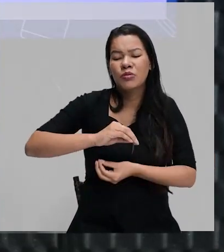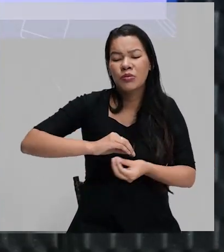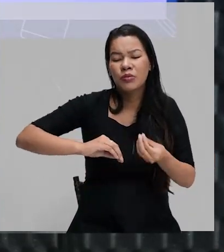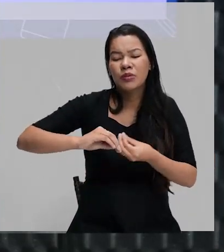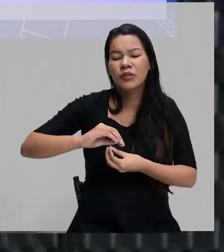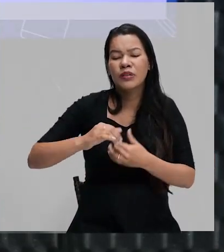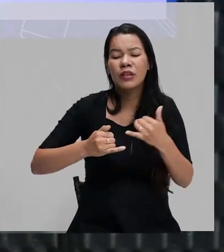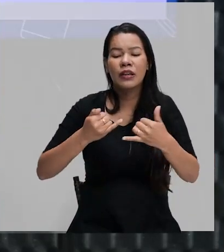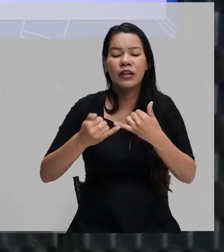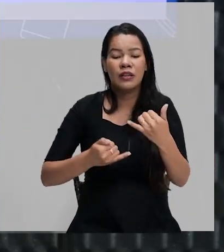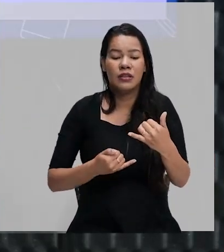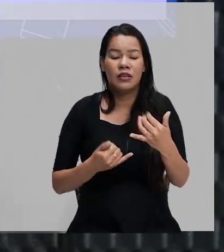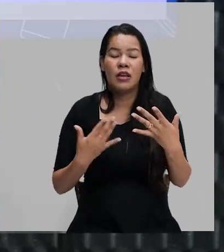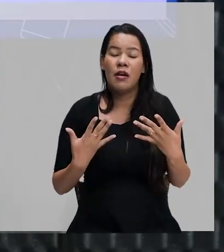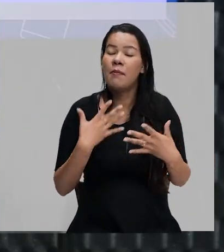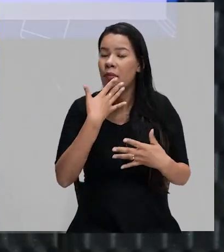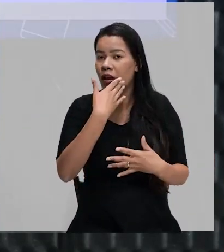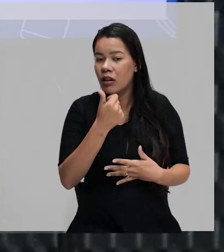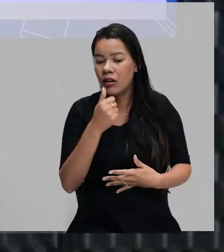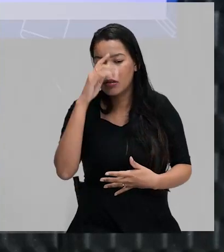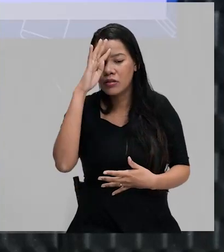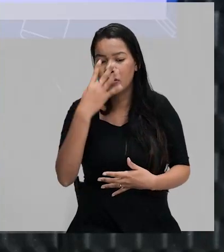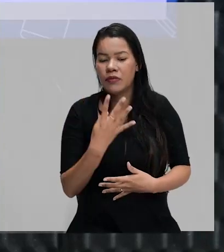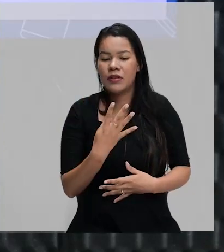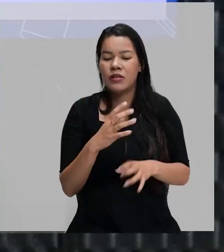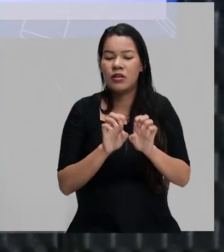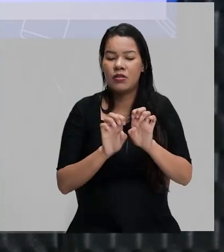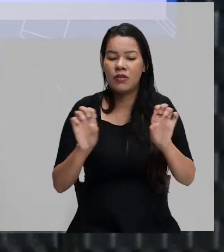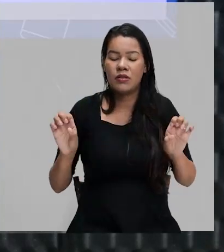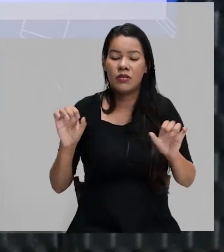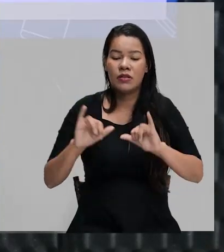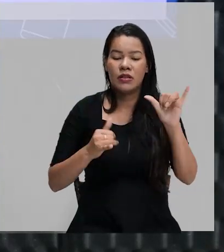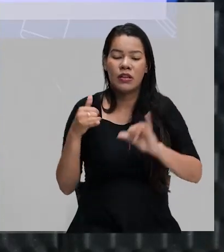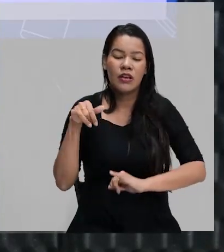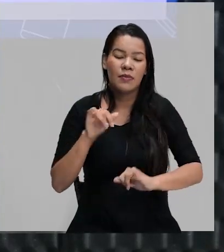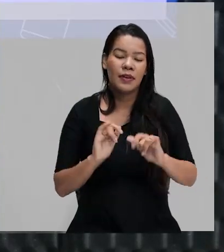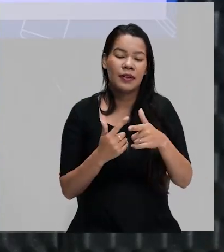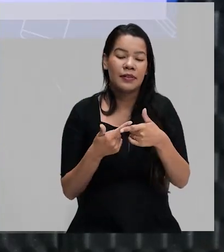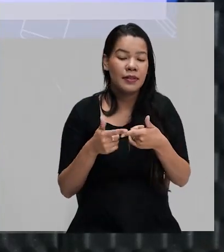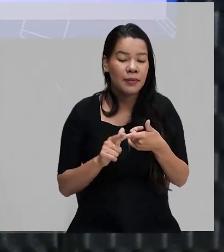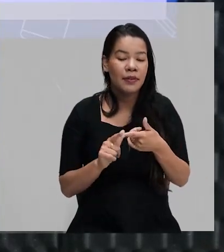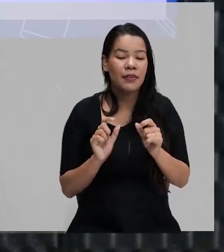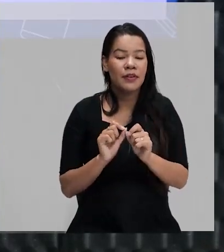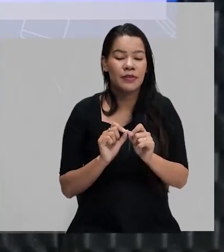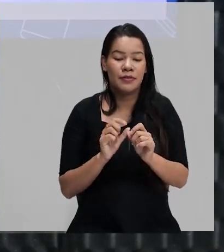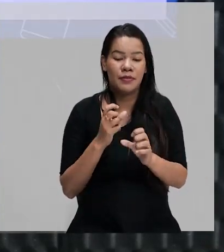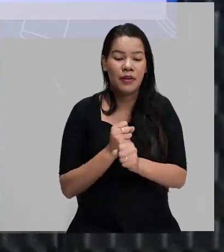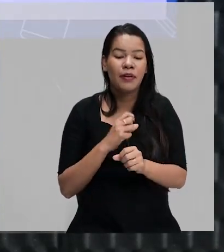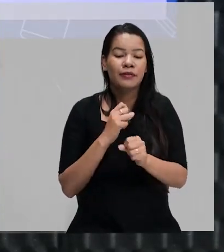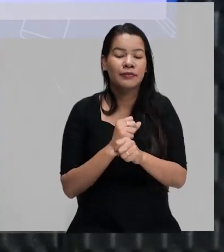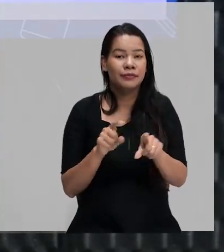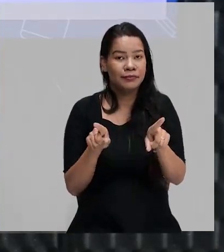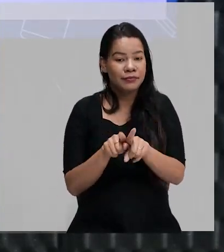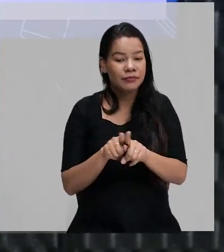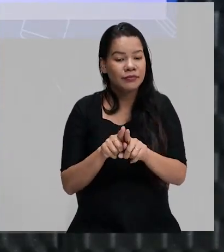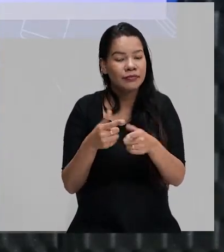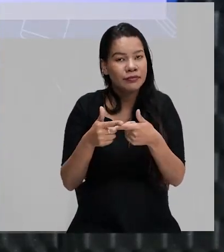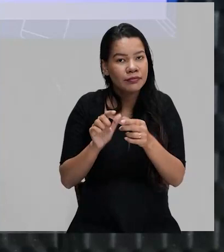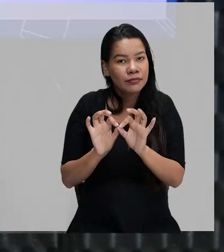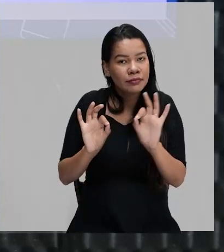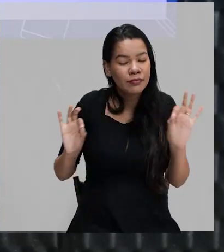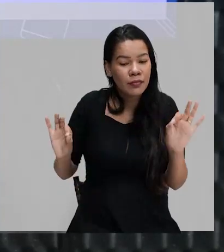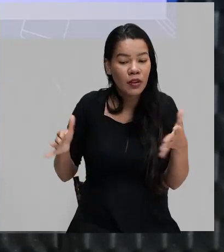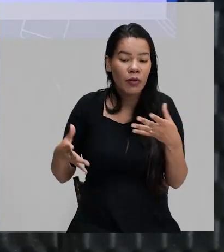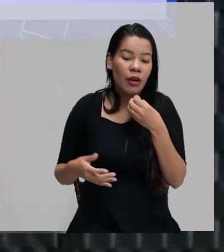químicas separadas, efetuando o cálculo estequiométrico também separadamente. Então, nessa situação, é